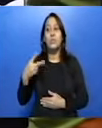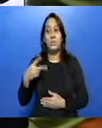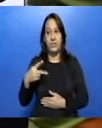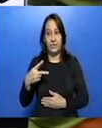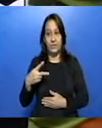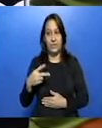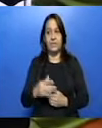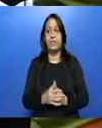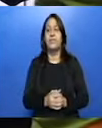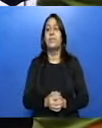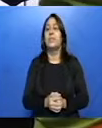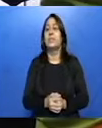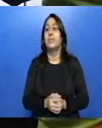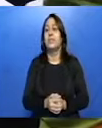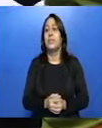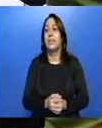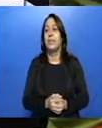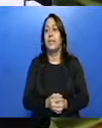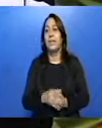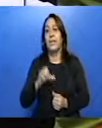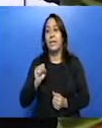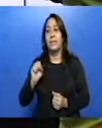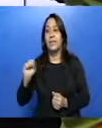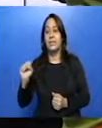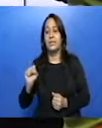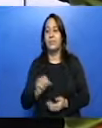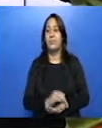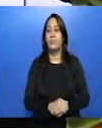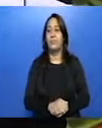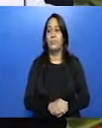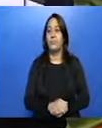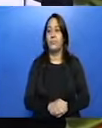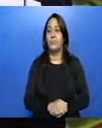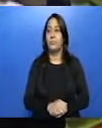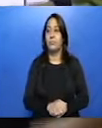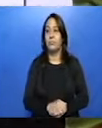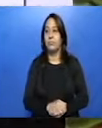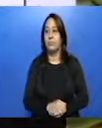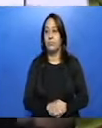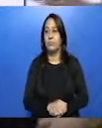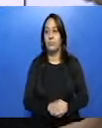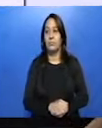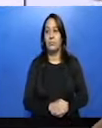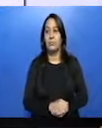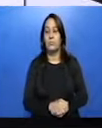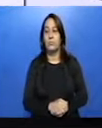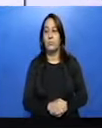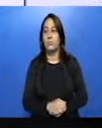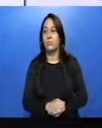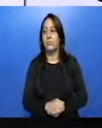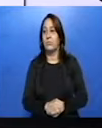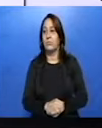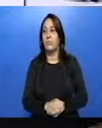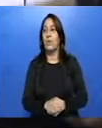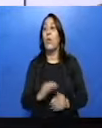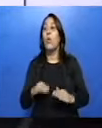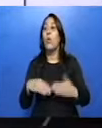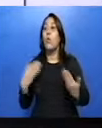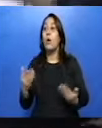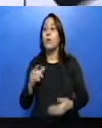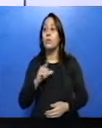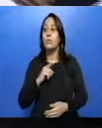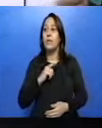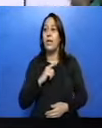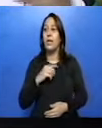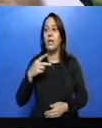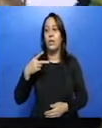é, acentinho agudo, dobrado, SS. Então, quando eu coloco dois S, ele